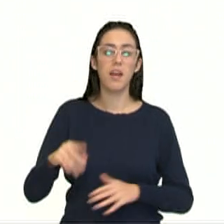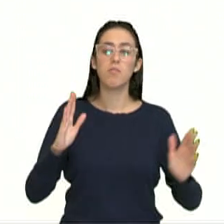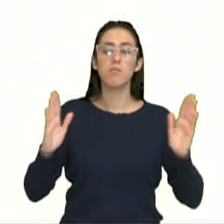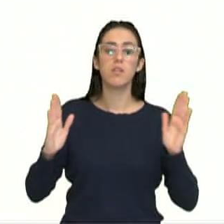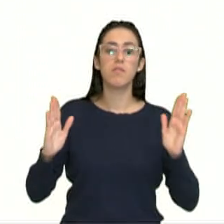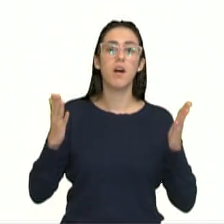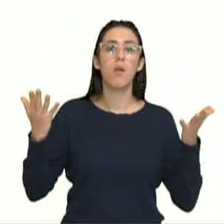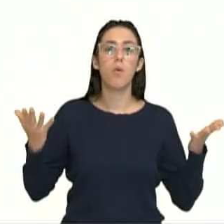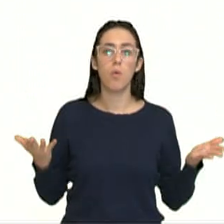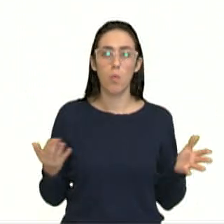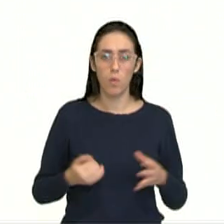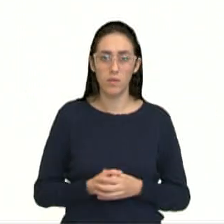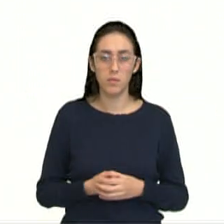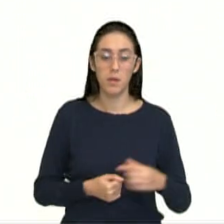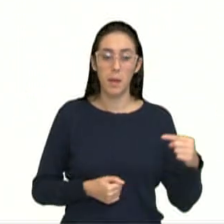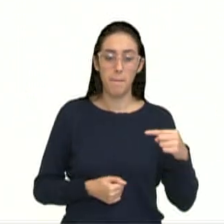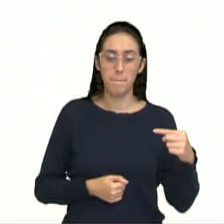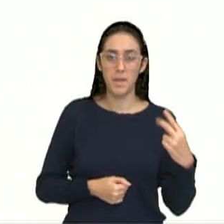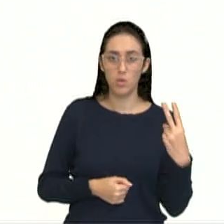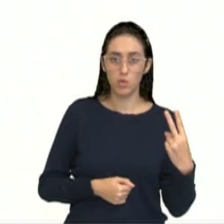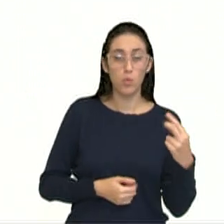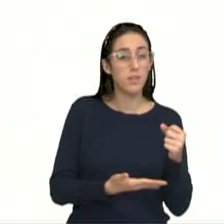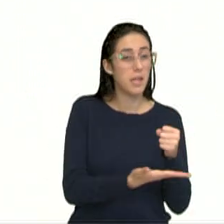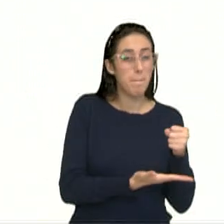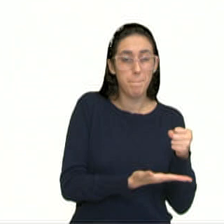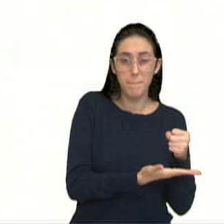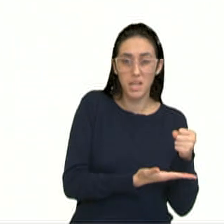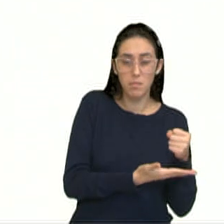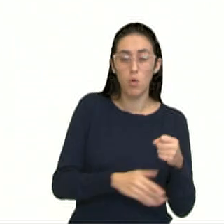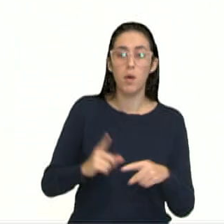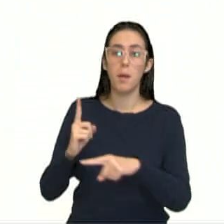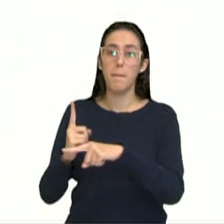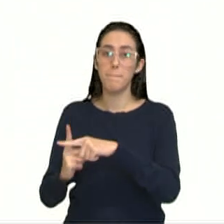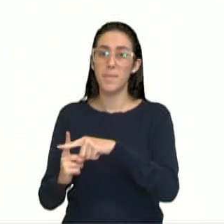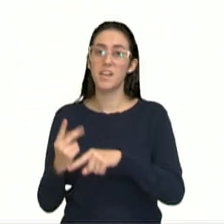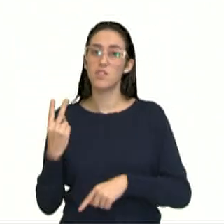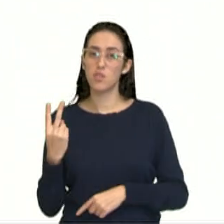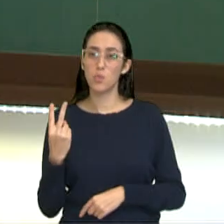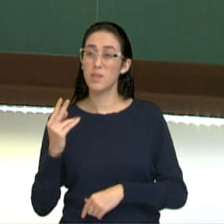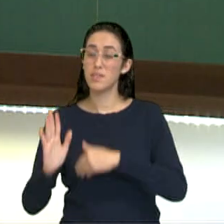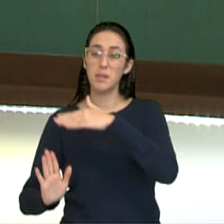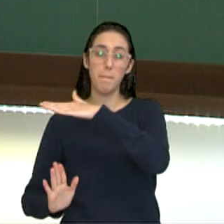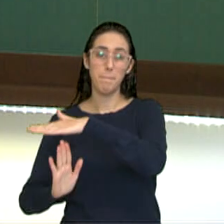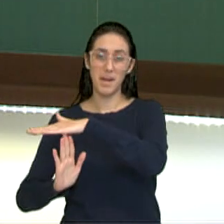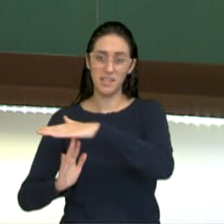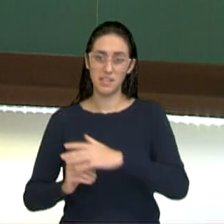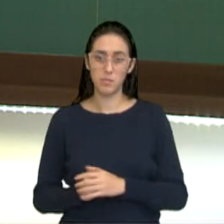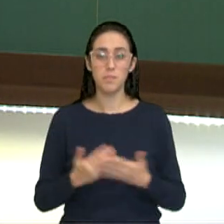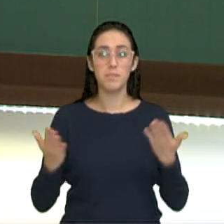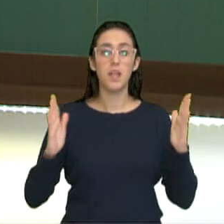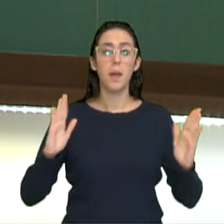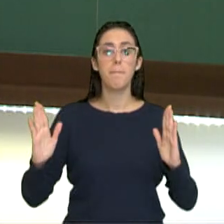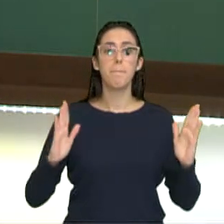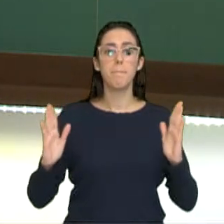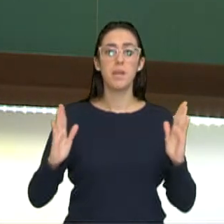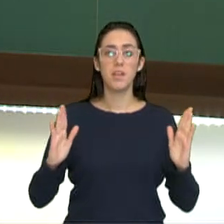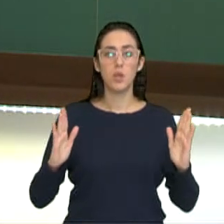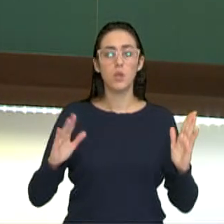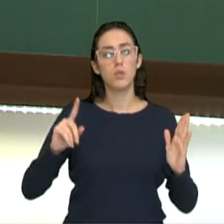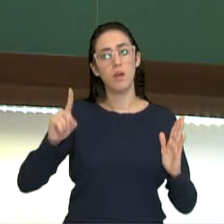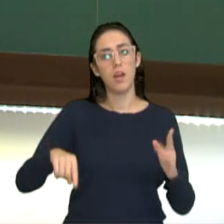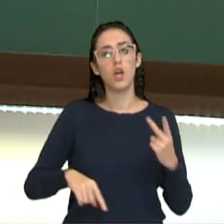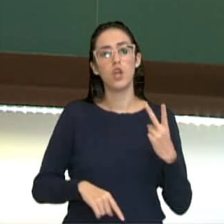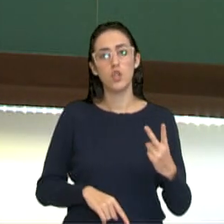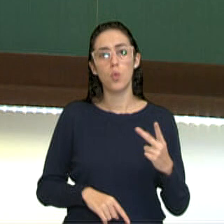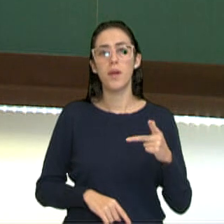Ó? Menos 2 no mínimo e mais 2 no máximo. E o meu período é